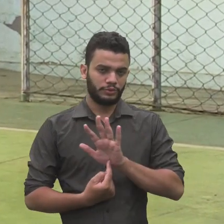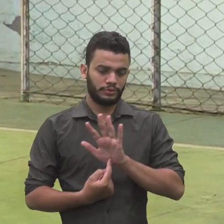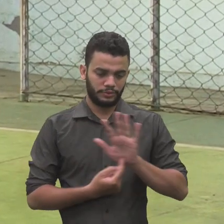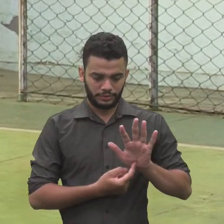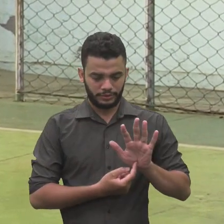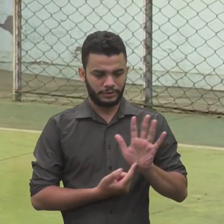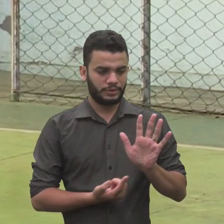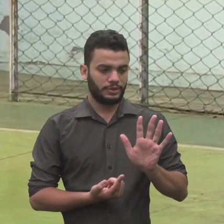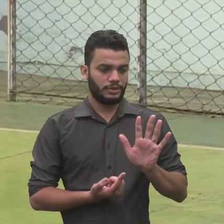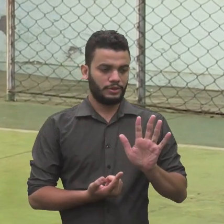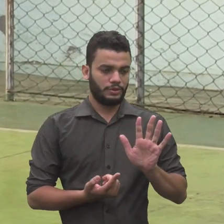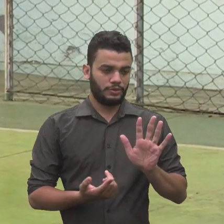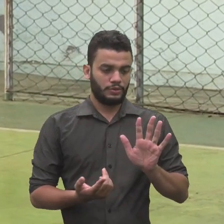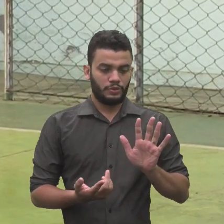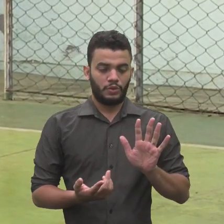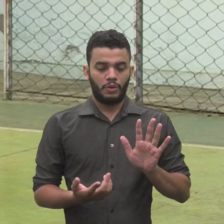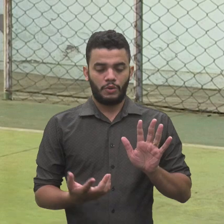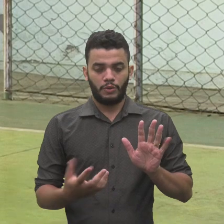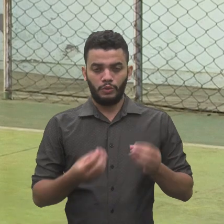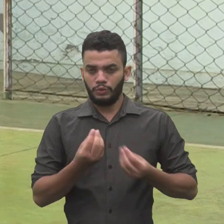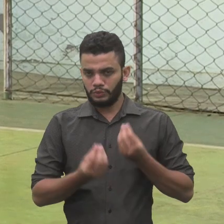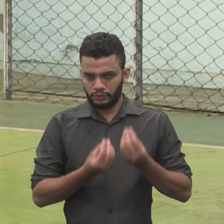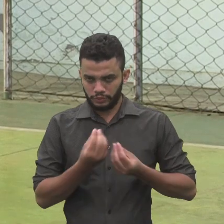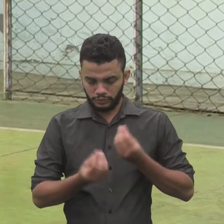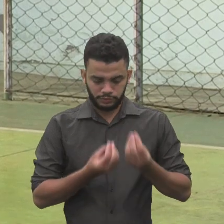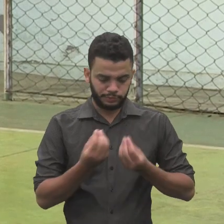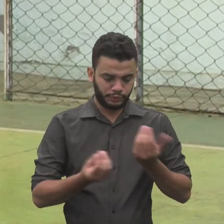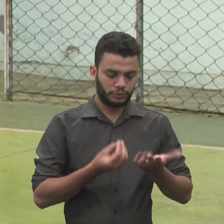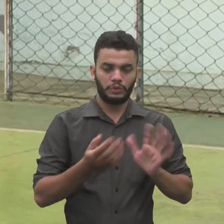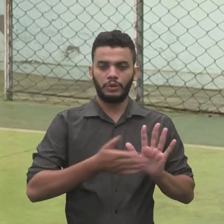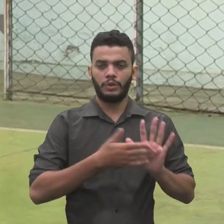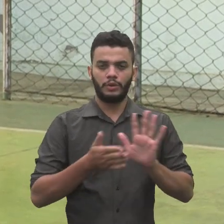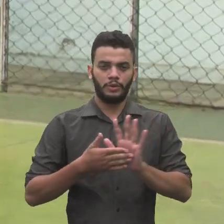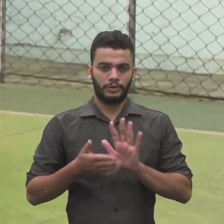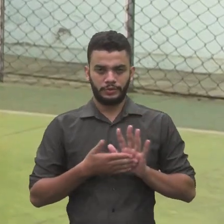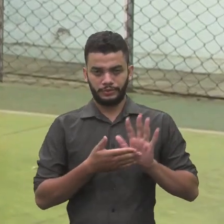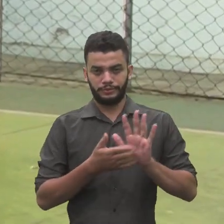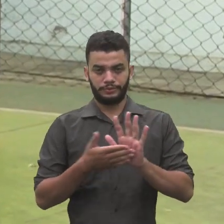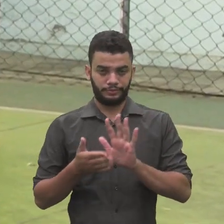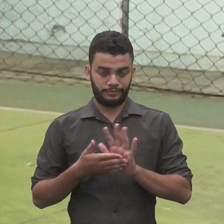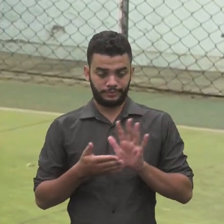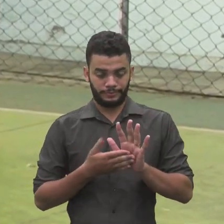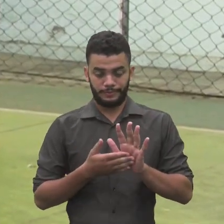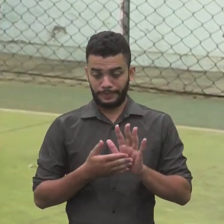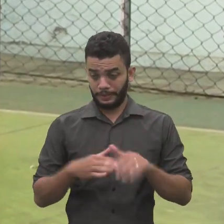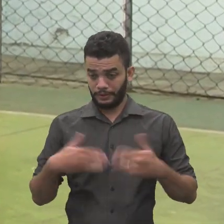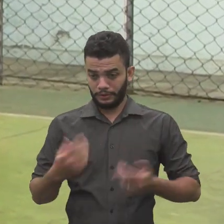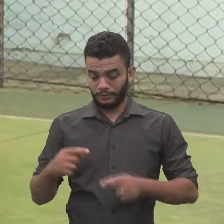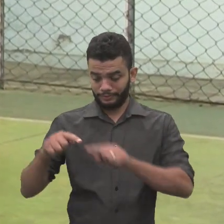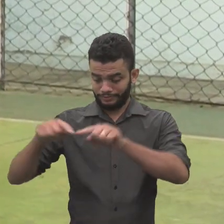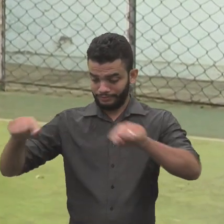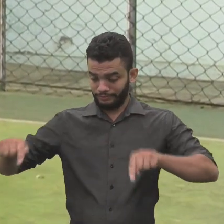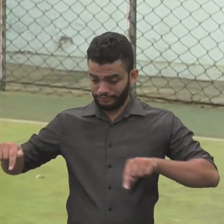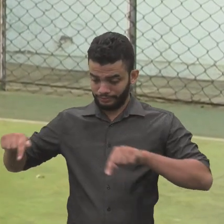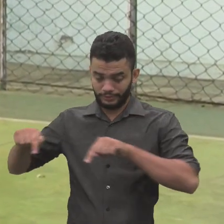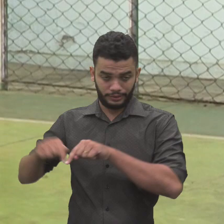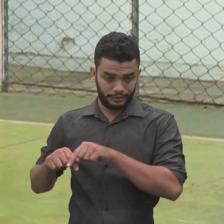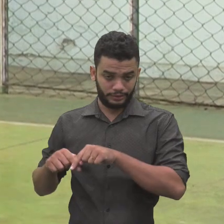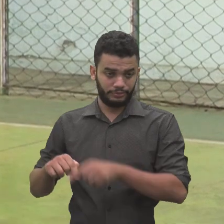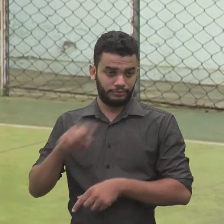vocês entenderem o que será o nosso projeto. E dentro da sala de vocês, vocês vão trabalhar um projeto